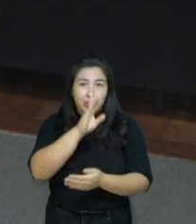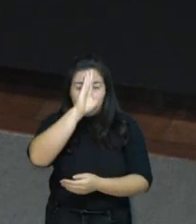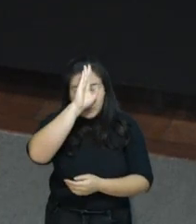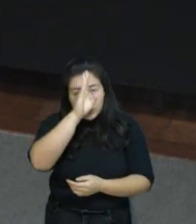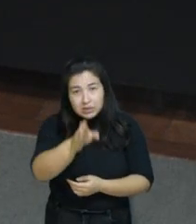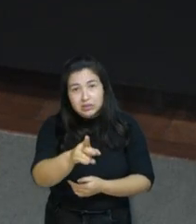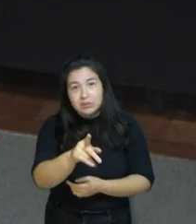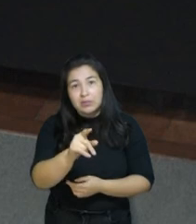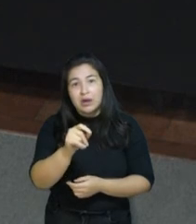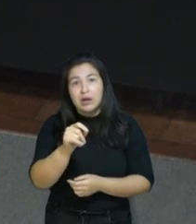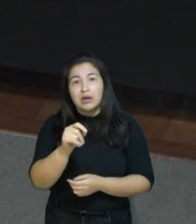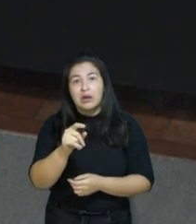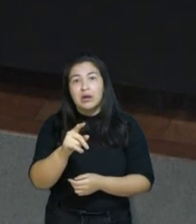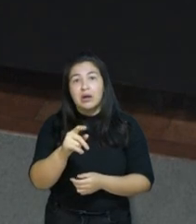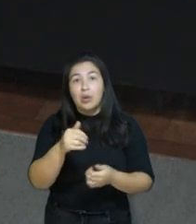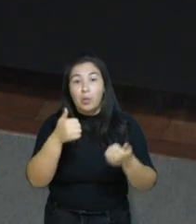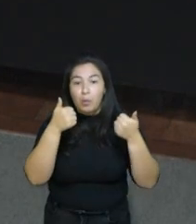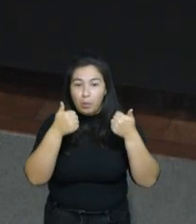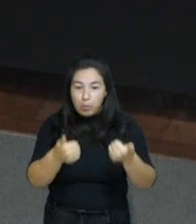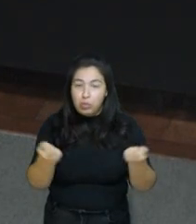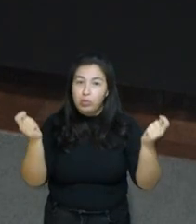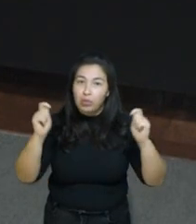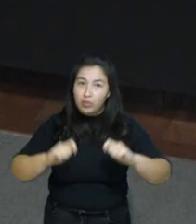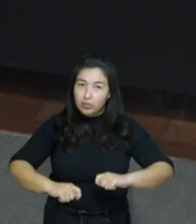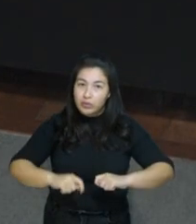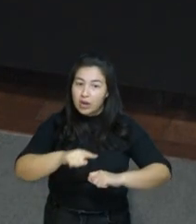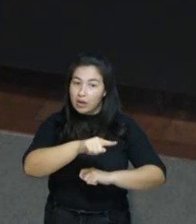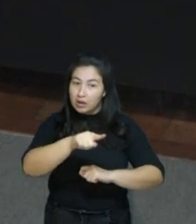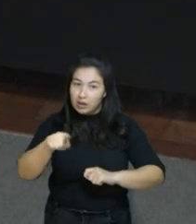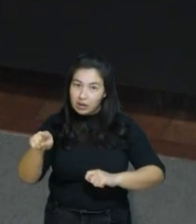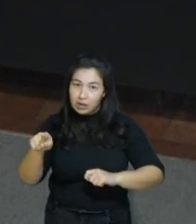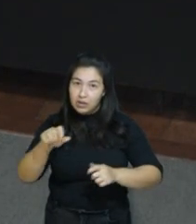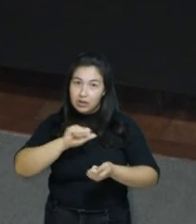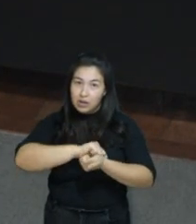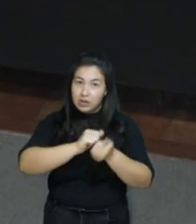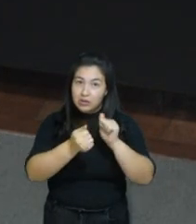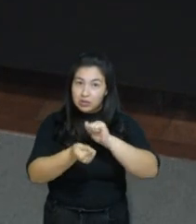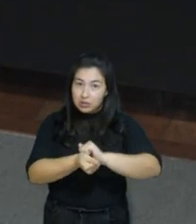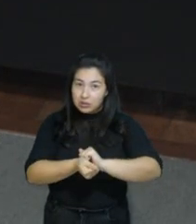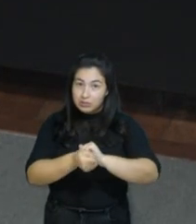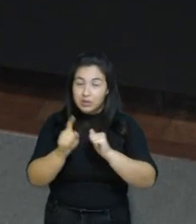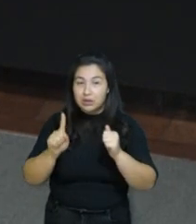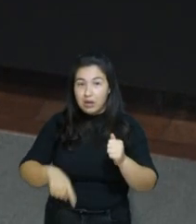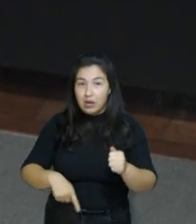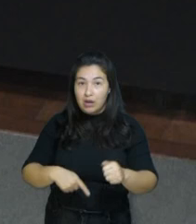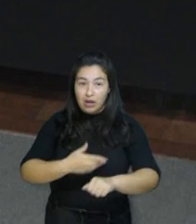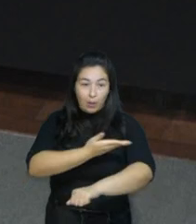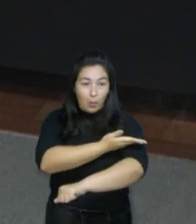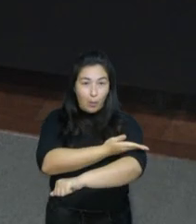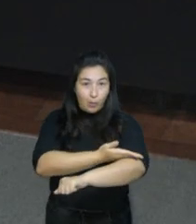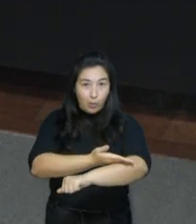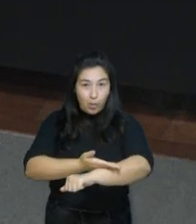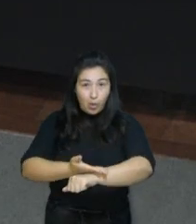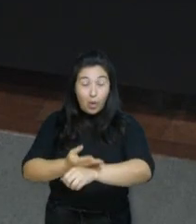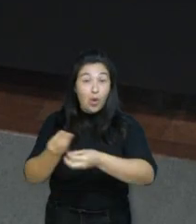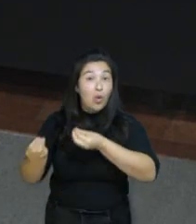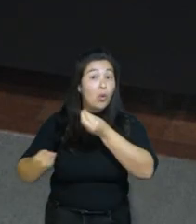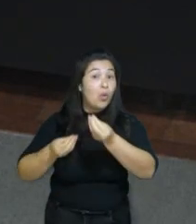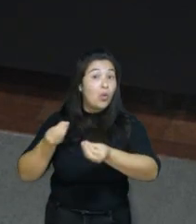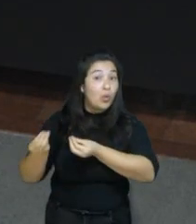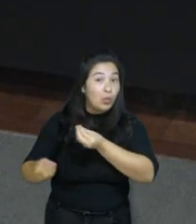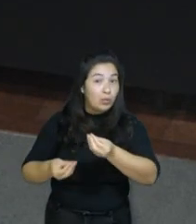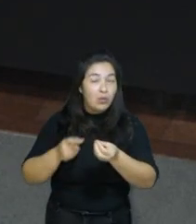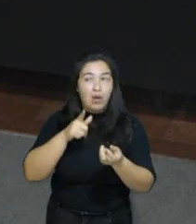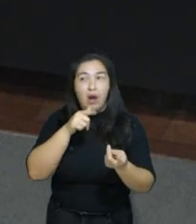principais mais eficientes ações de adaptação são as que envolvem comportamento humano e